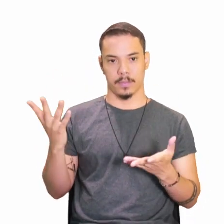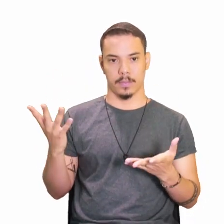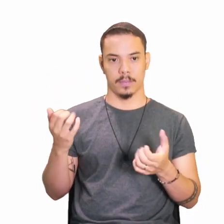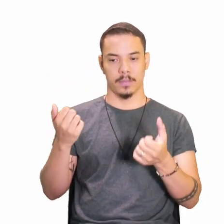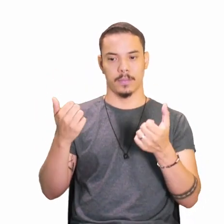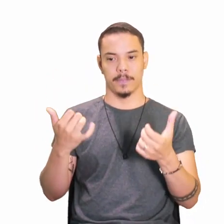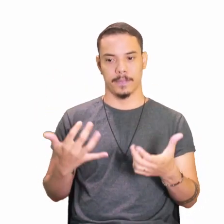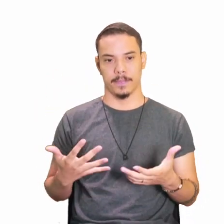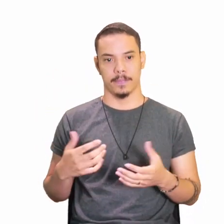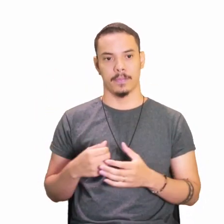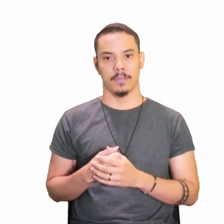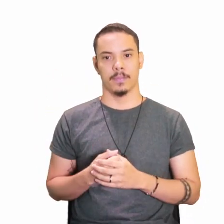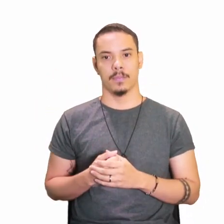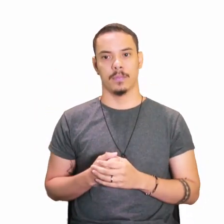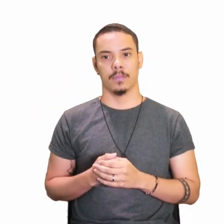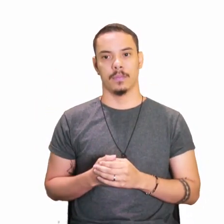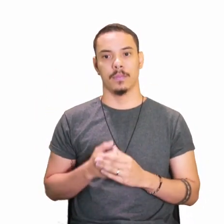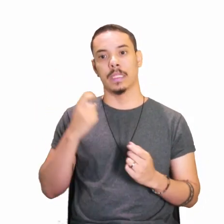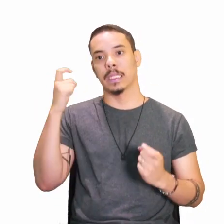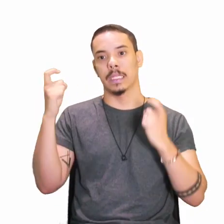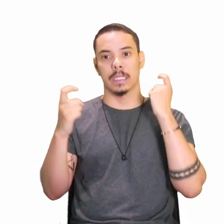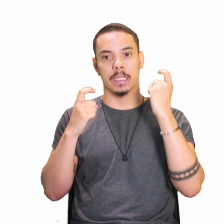destacada preocupa-se